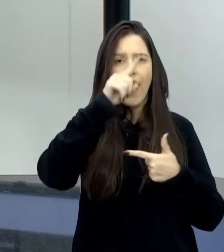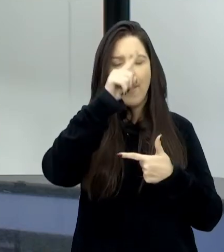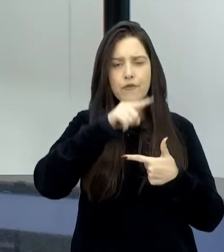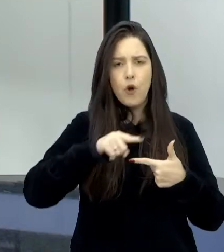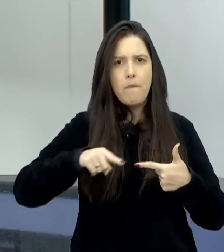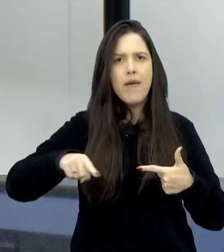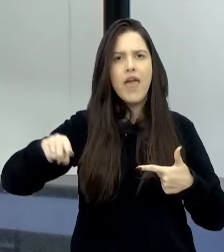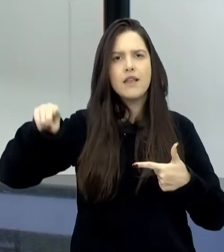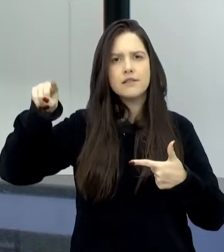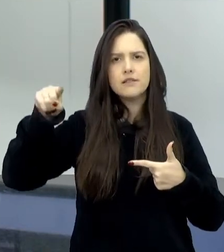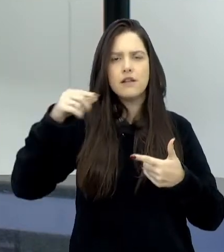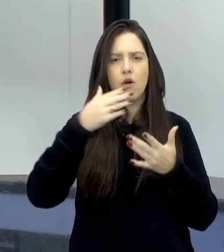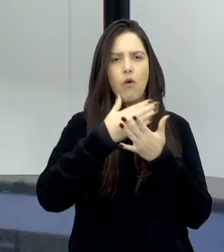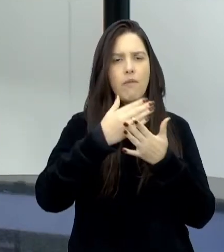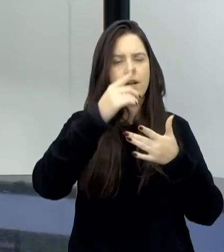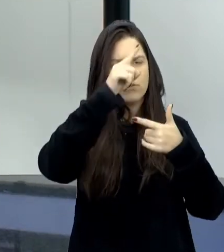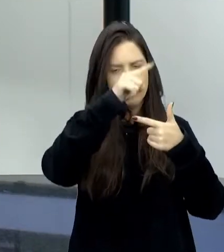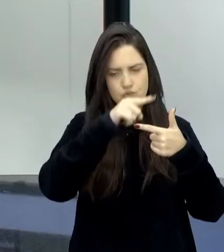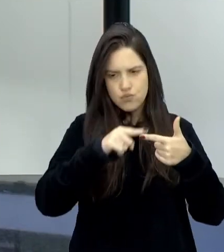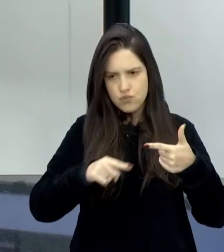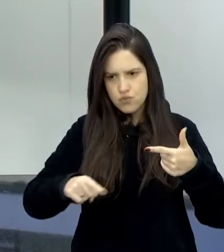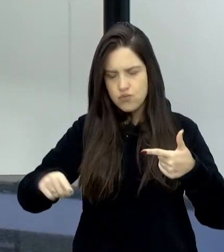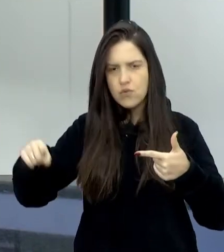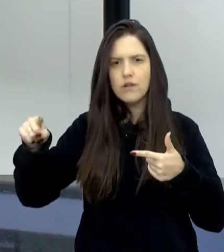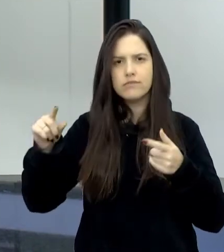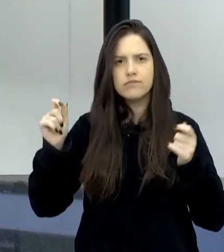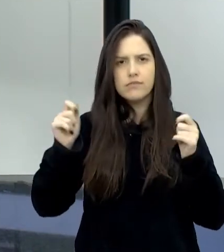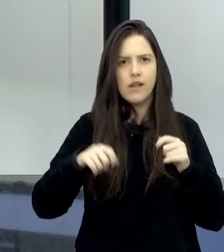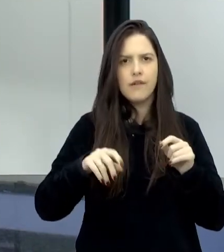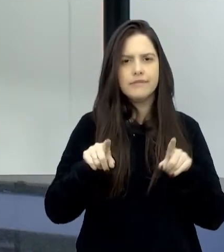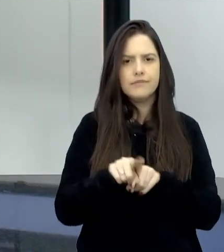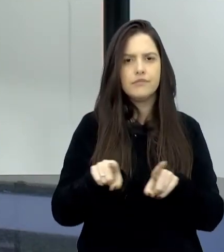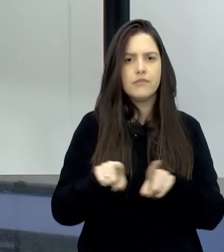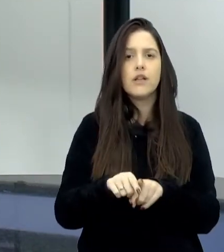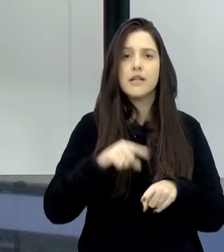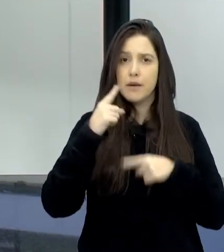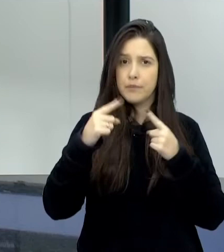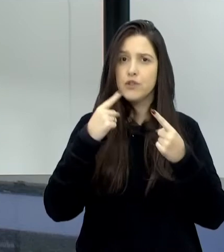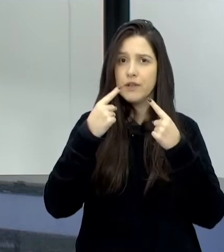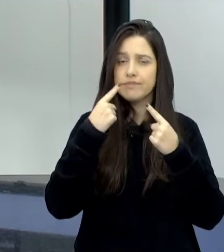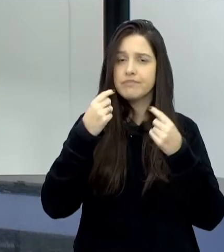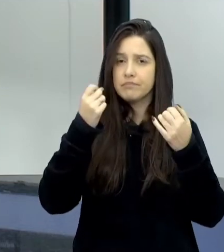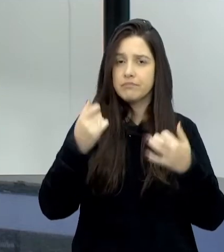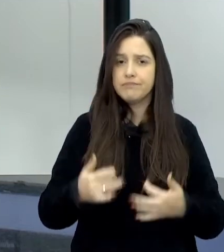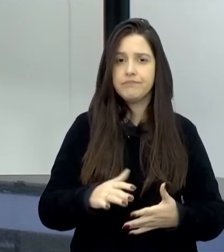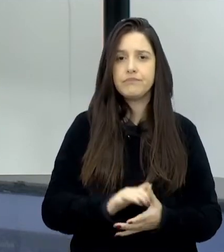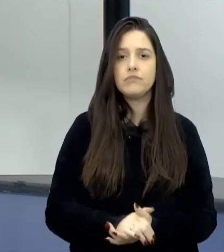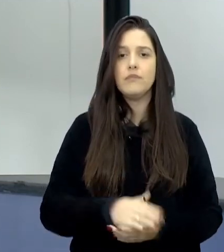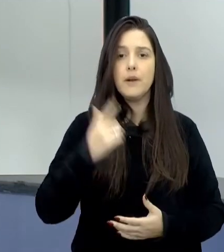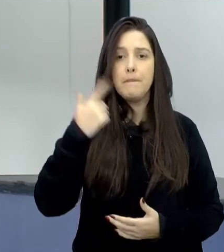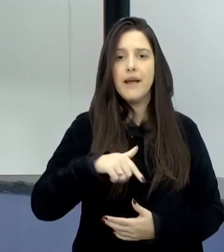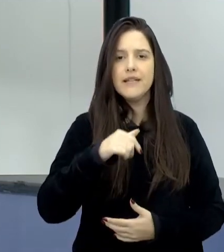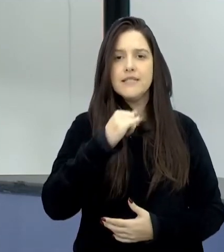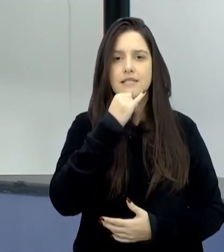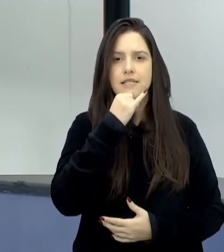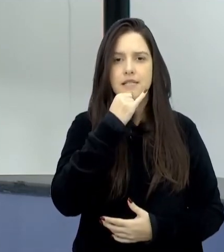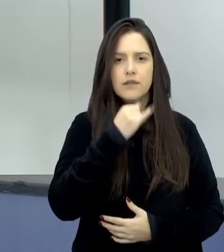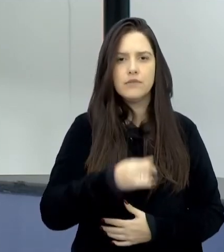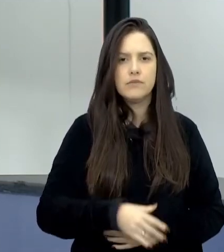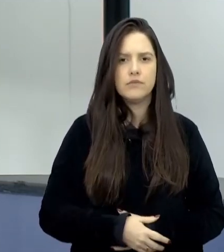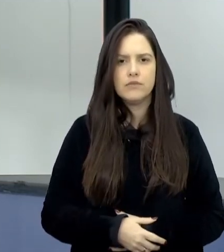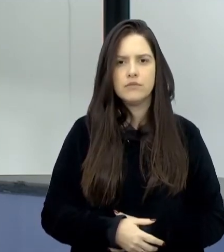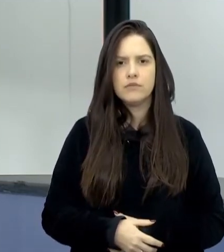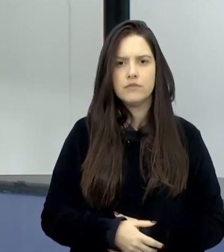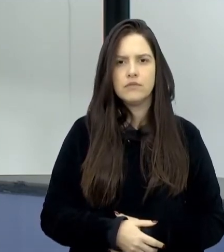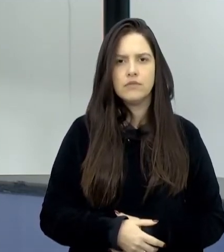ser desse jeito, tendendo para zero, tá bom? A gente vai discutir isso depois. Vamos ver mais exemplos, ó. Vamos